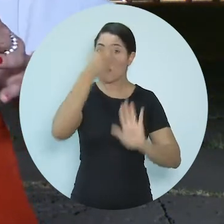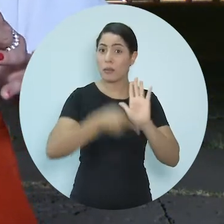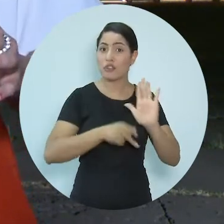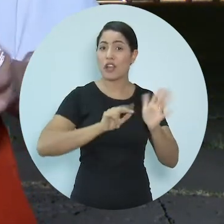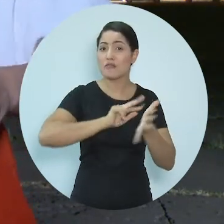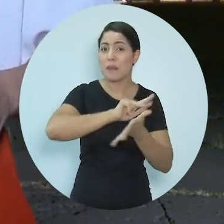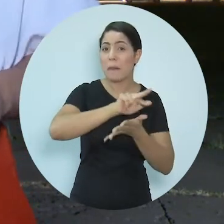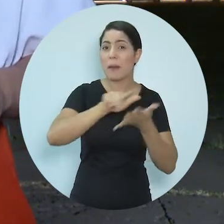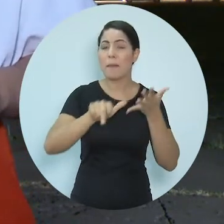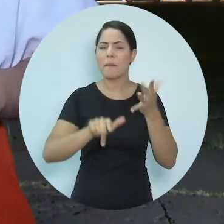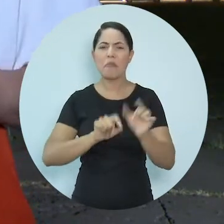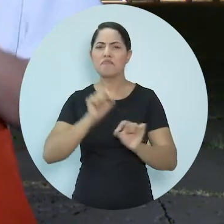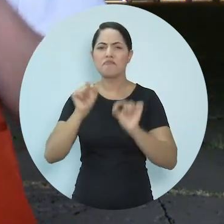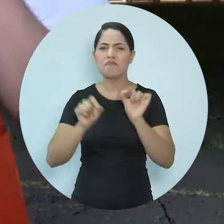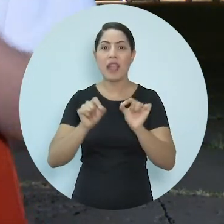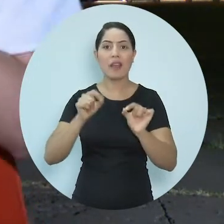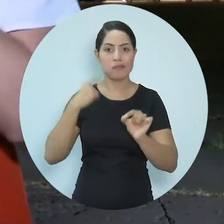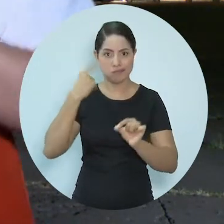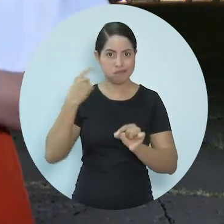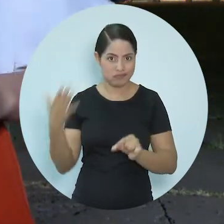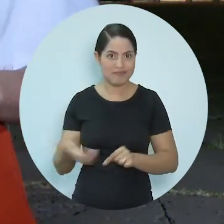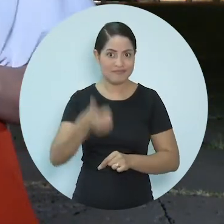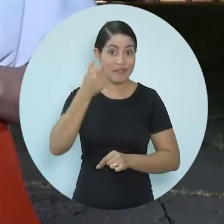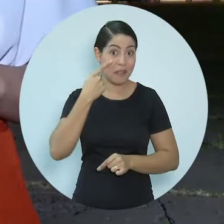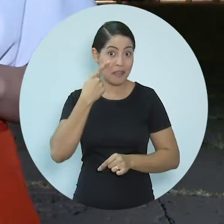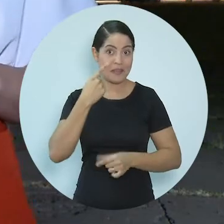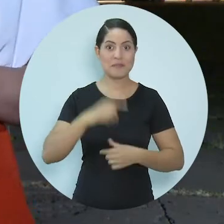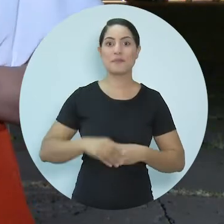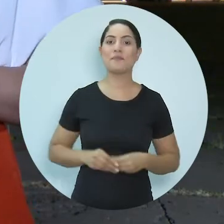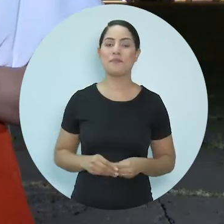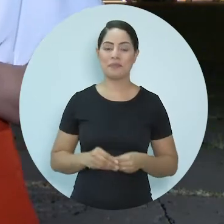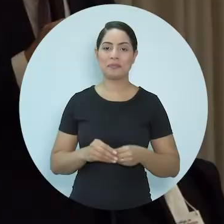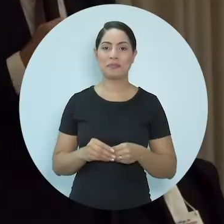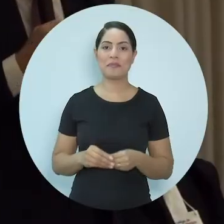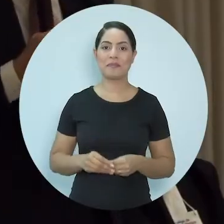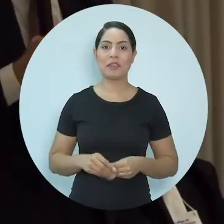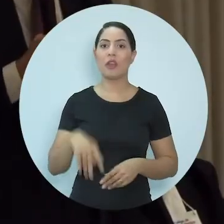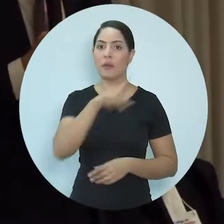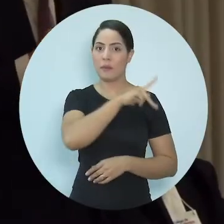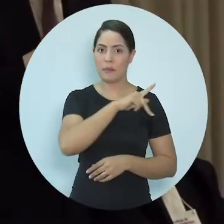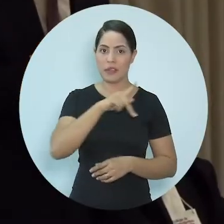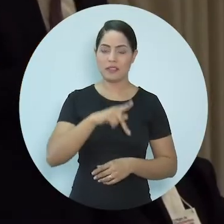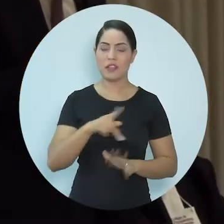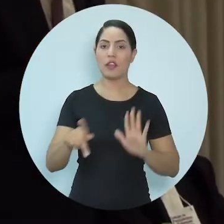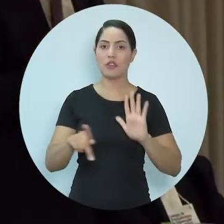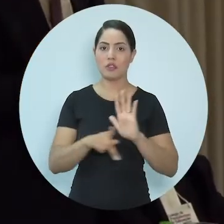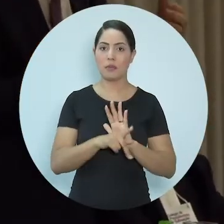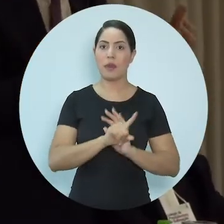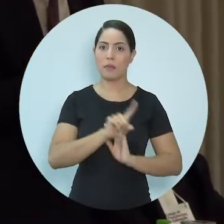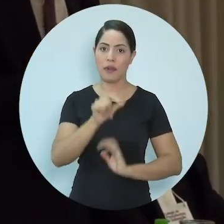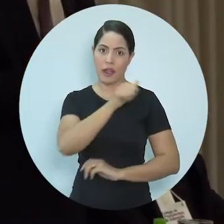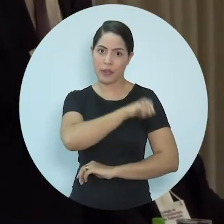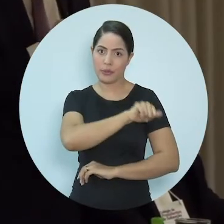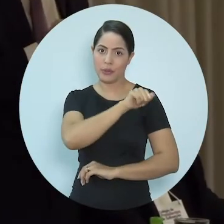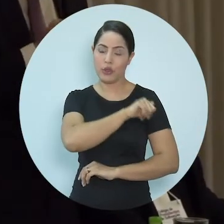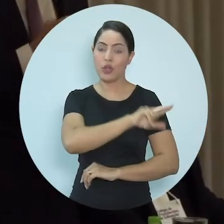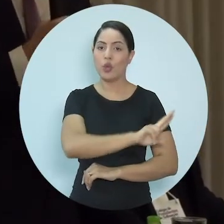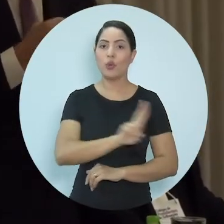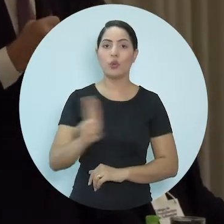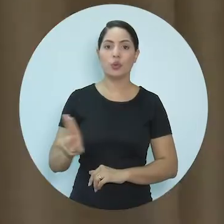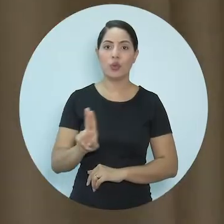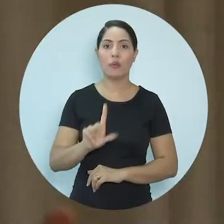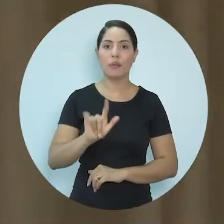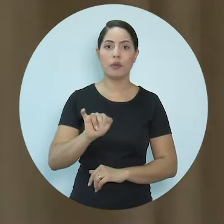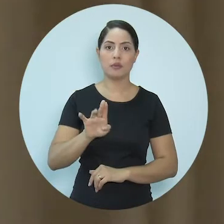muitos projetos foram apresentados em favor da advocacia. Veja comigo. O presidente da seccional fluminense, Luciano